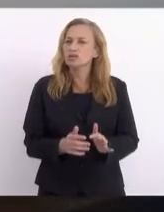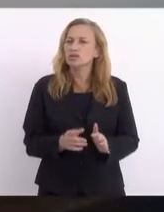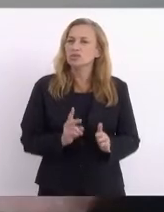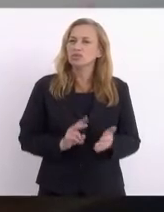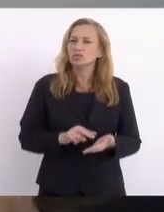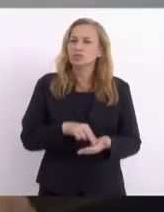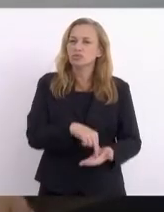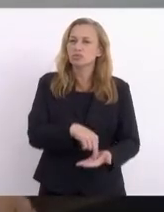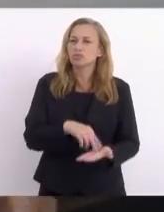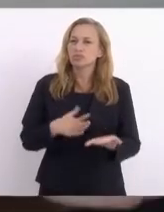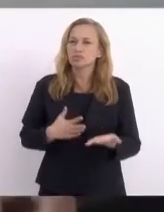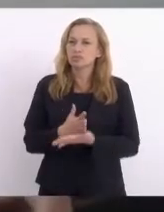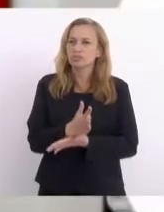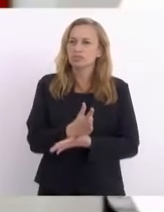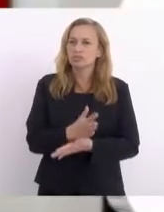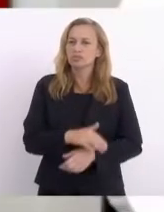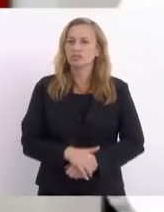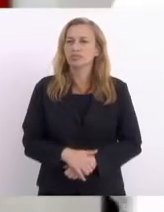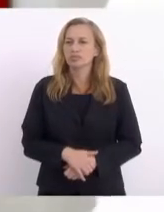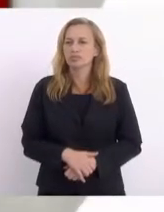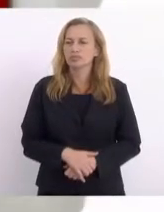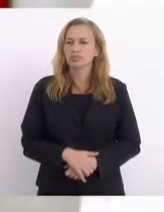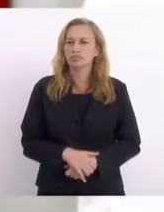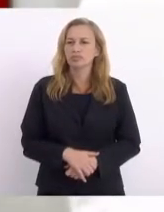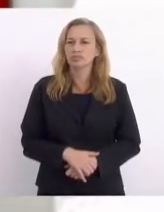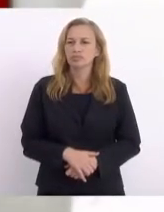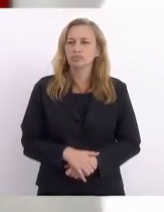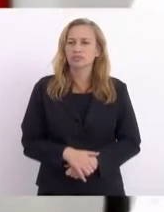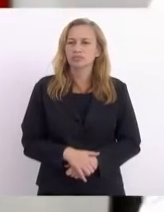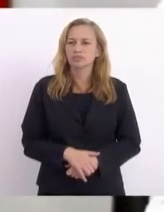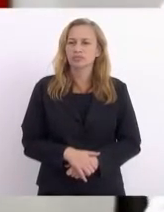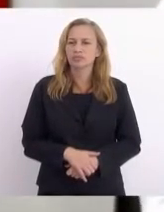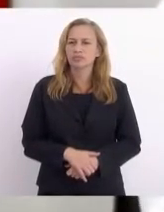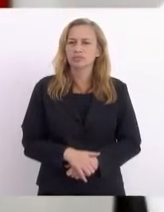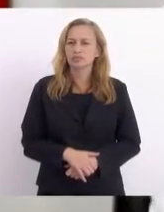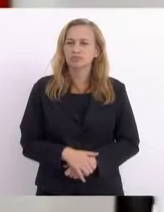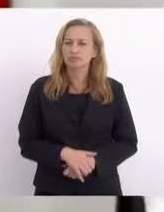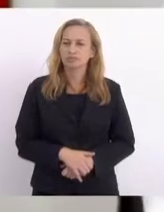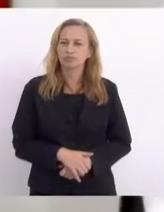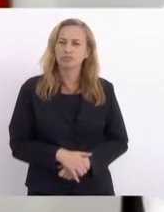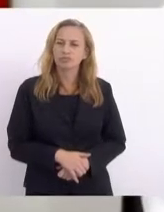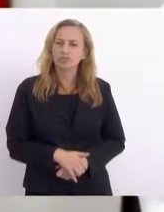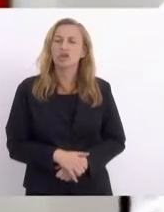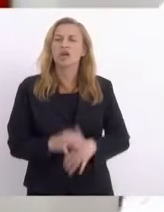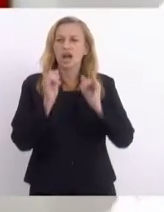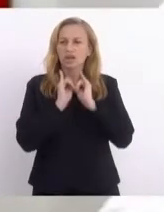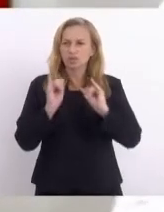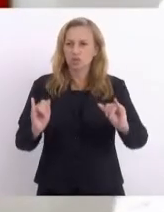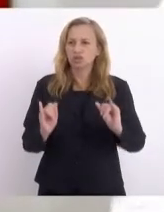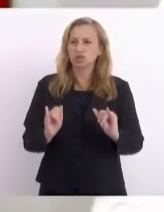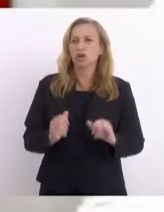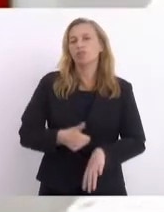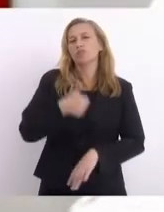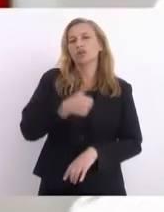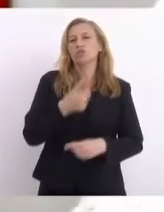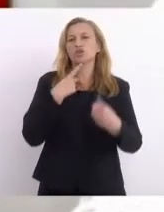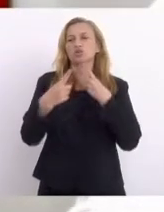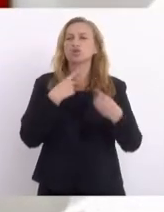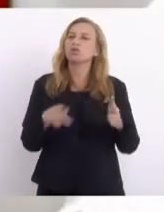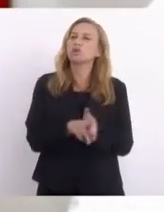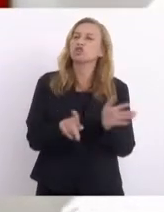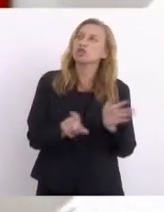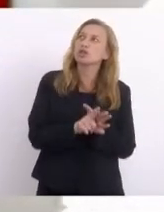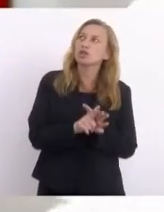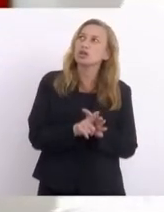como estão. Aprovado. Aprovado. Vai autógrafo. Vai autógrafo. Anuncio, em primeira discussão, projeto de